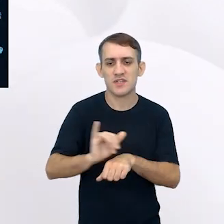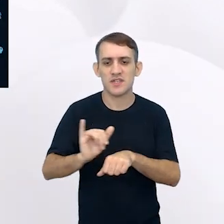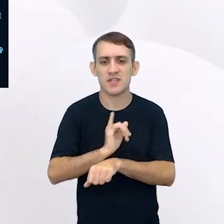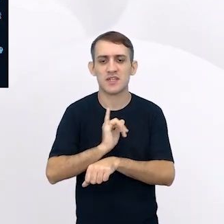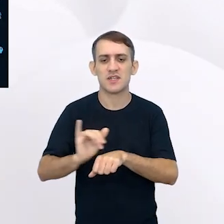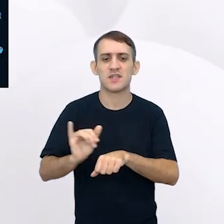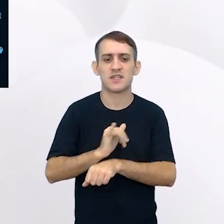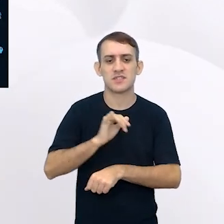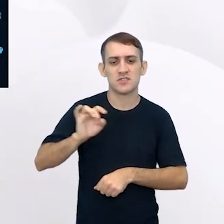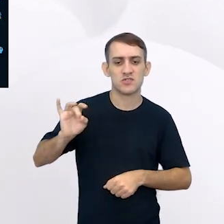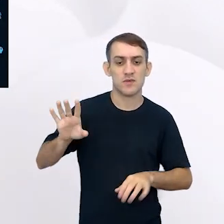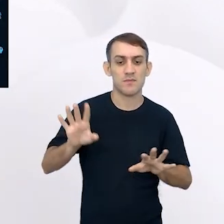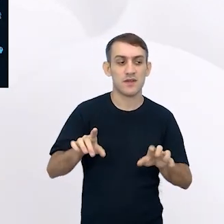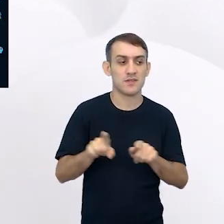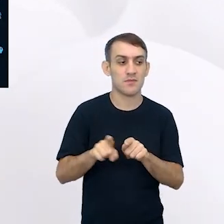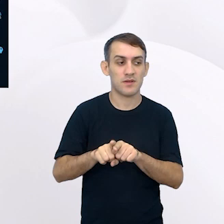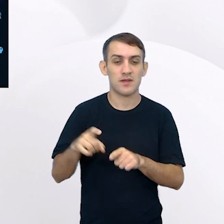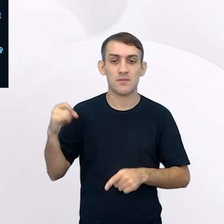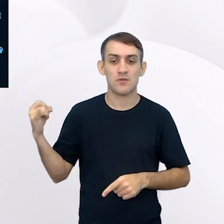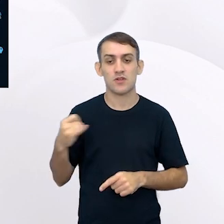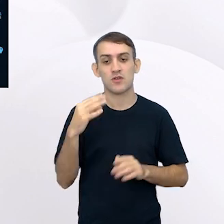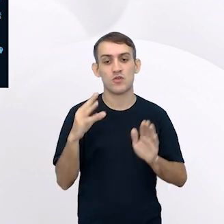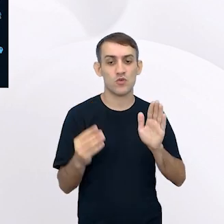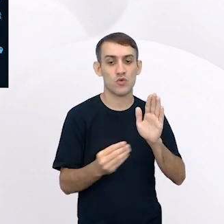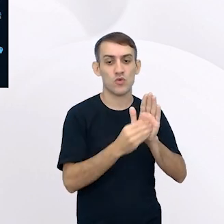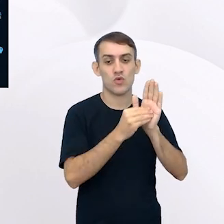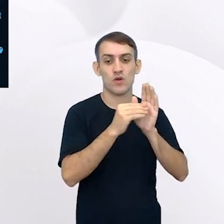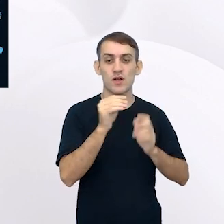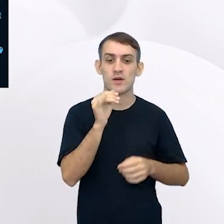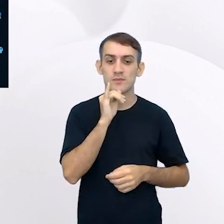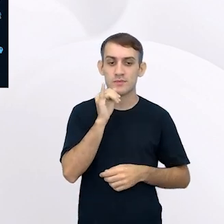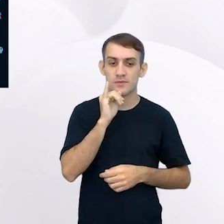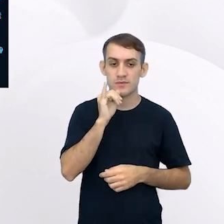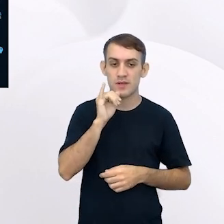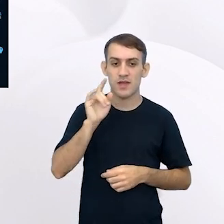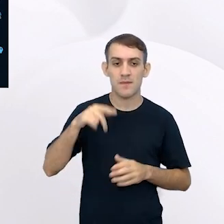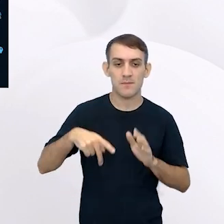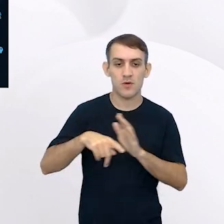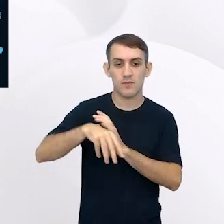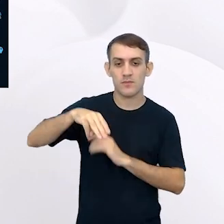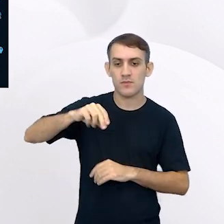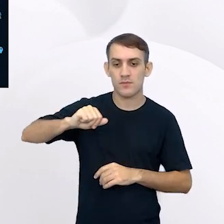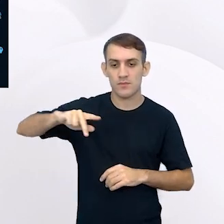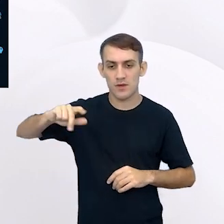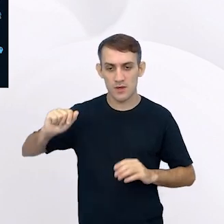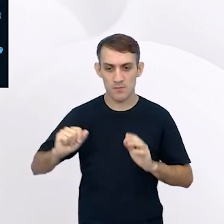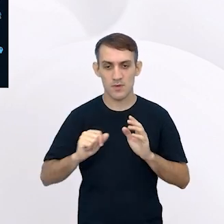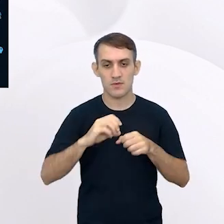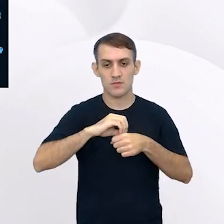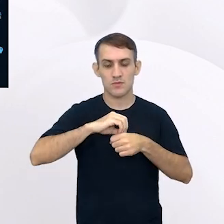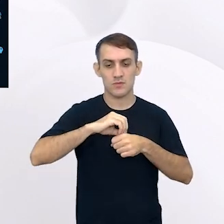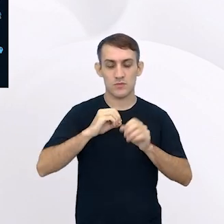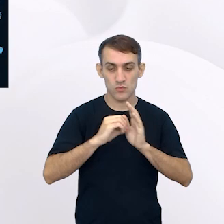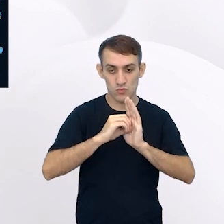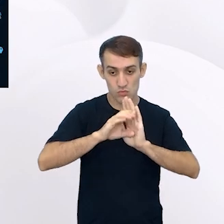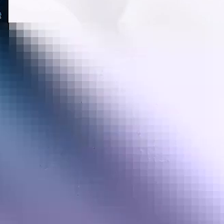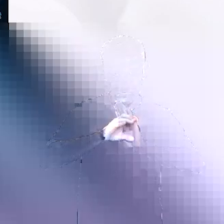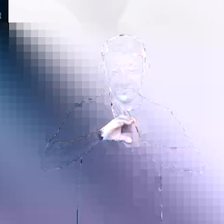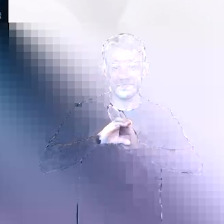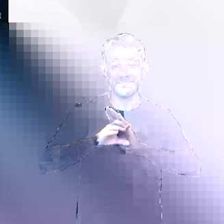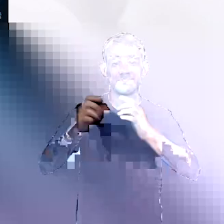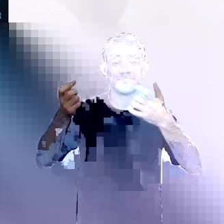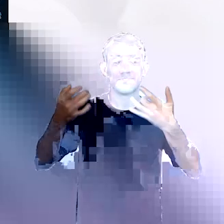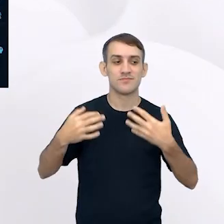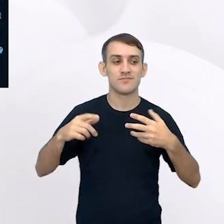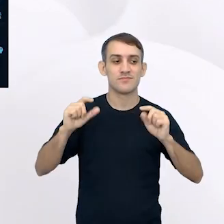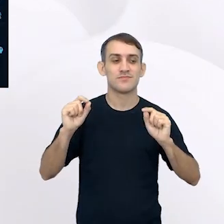estratégia. E é importante colocar aqui. Aí tem um mapa conceitual. Certo? Certo. Mapa conceitual, falando